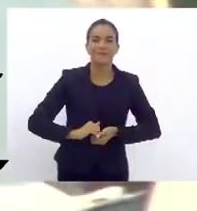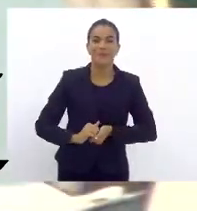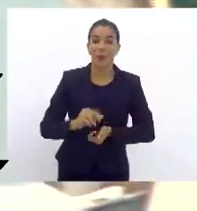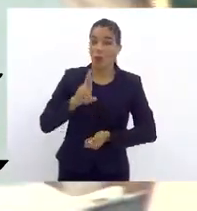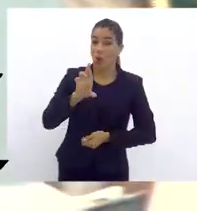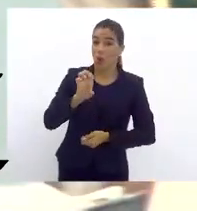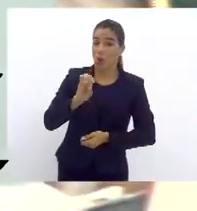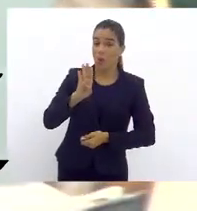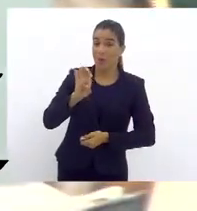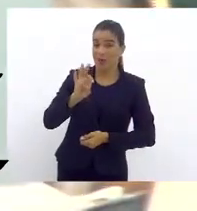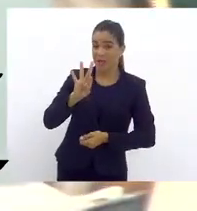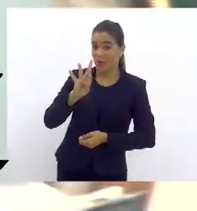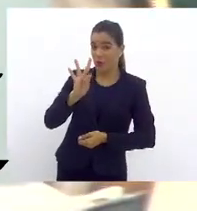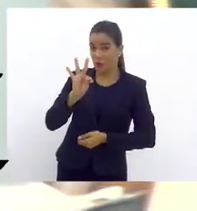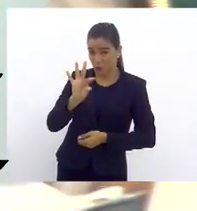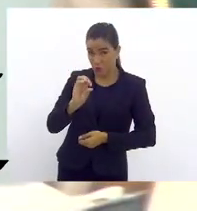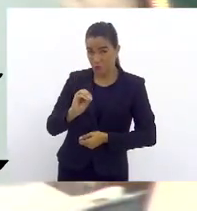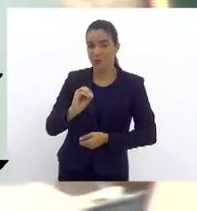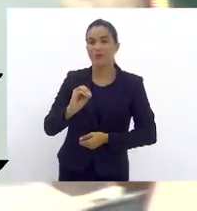o Roberto Carlos